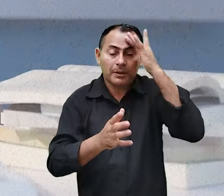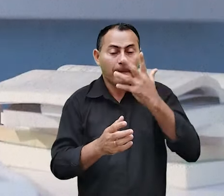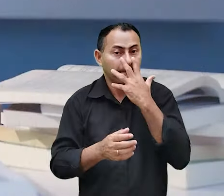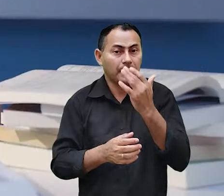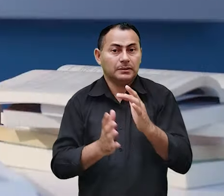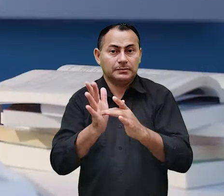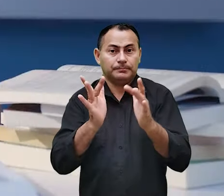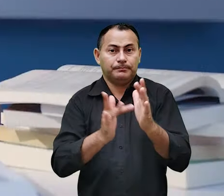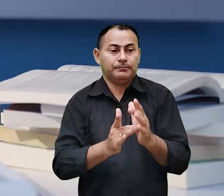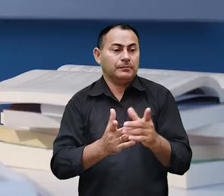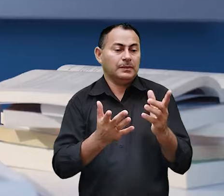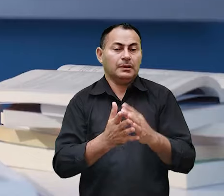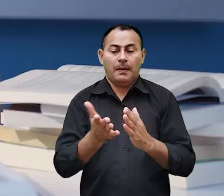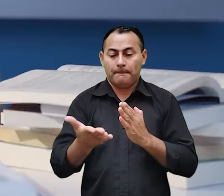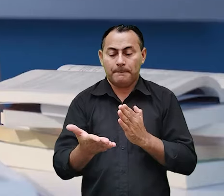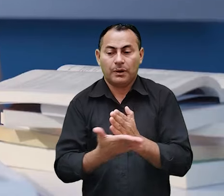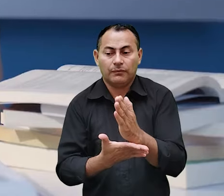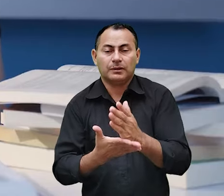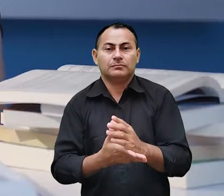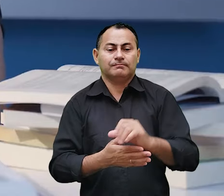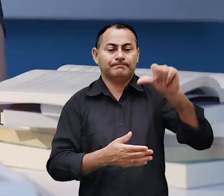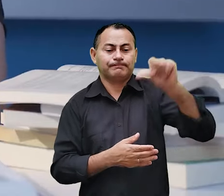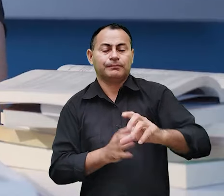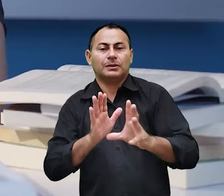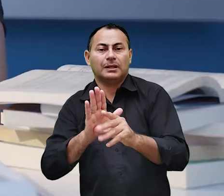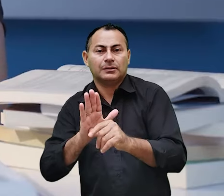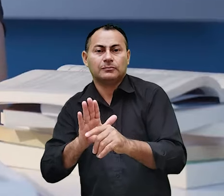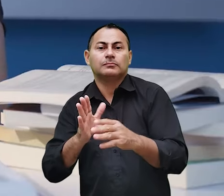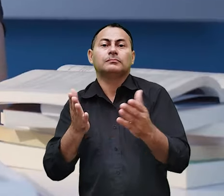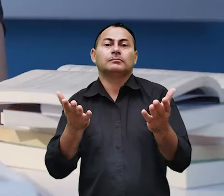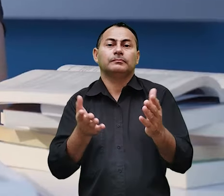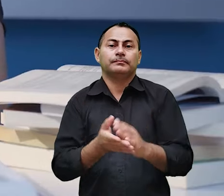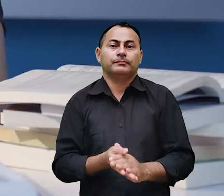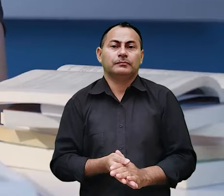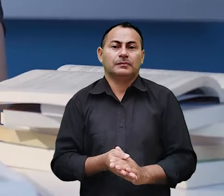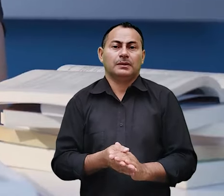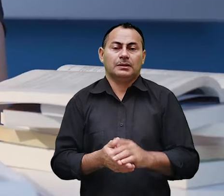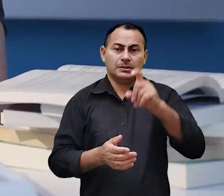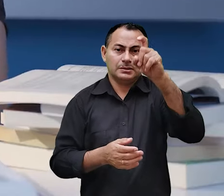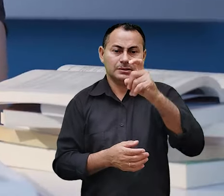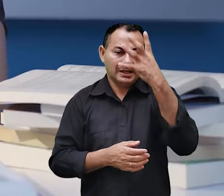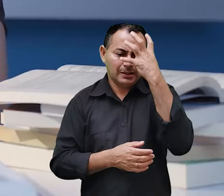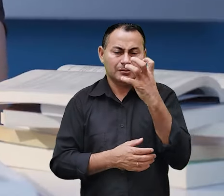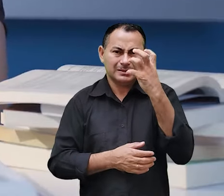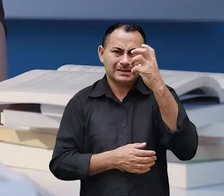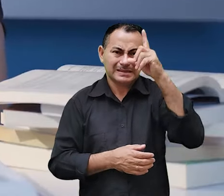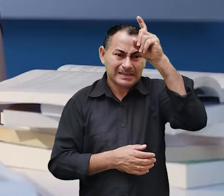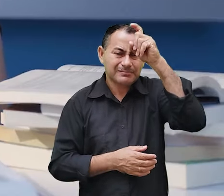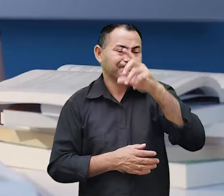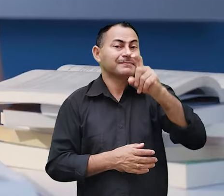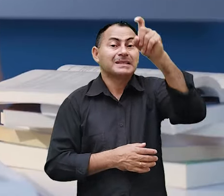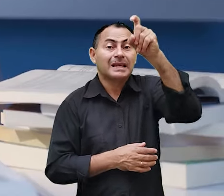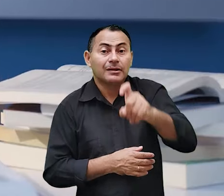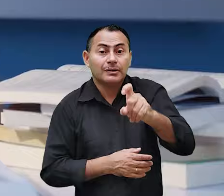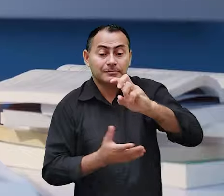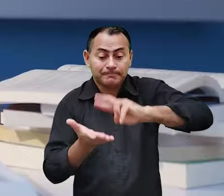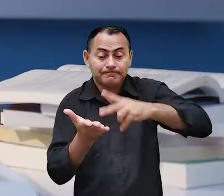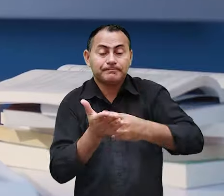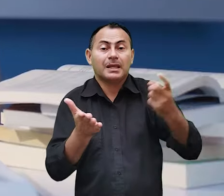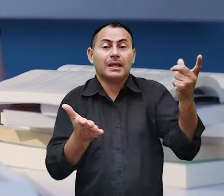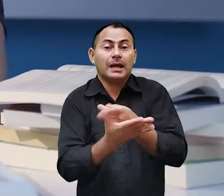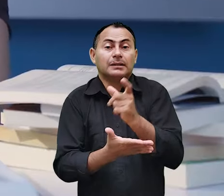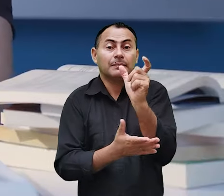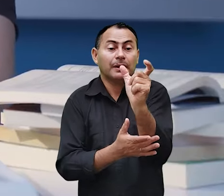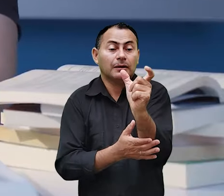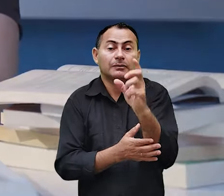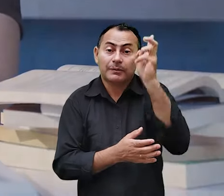muitas pessoas porque pode parecer que Jesus está aprovando um defraudador. Isso seria uma interpretação errada da